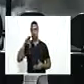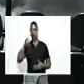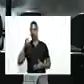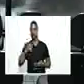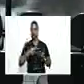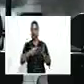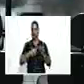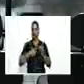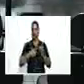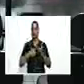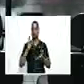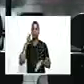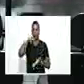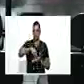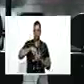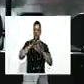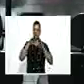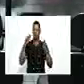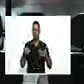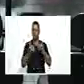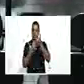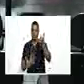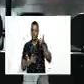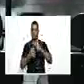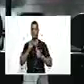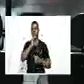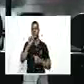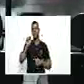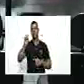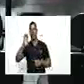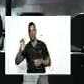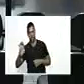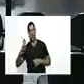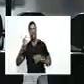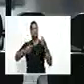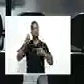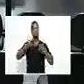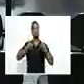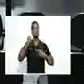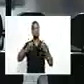participar da mesa diretora para discutir